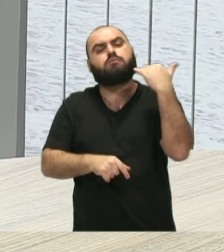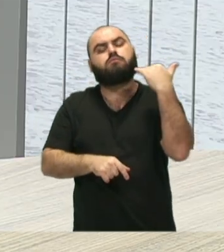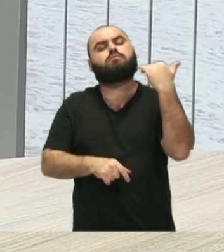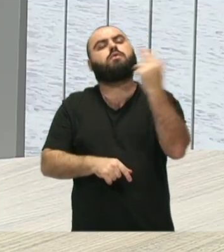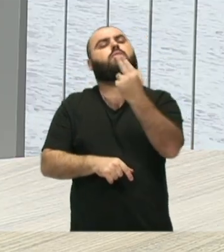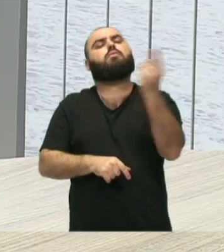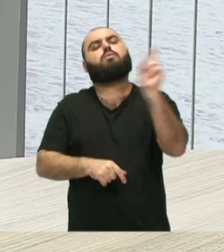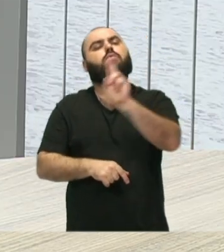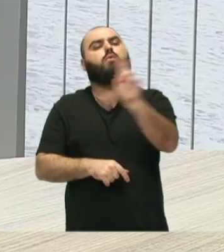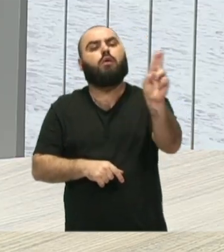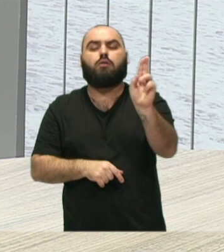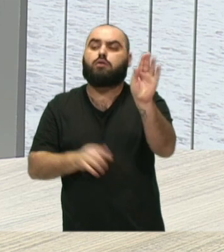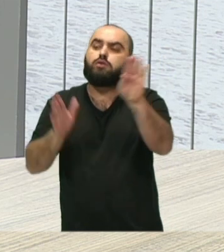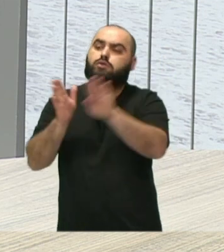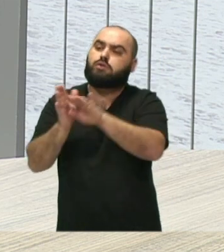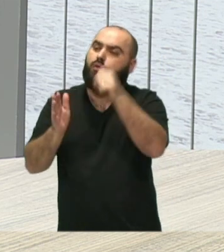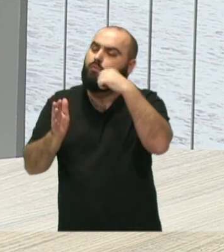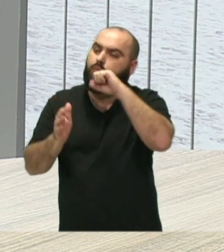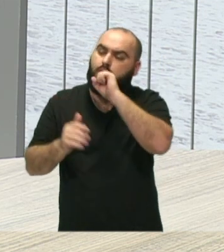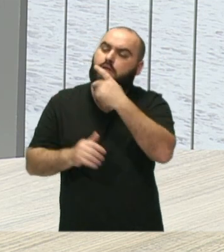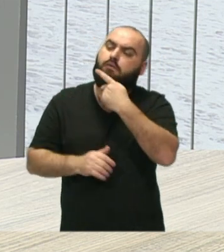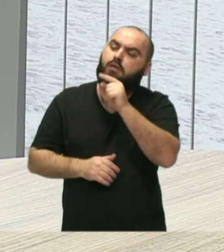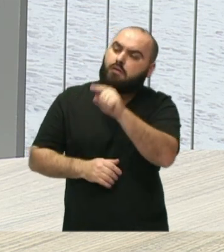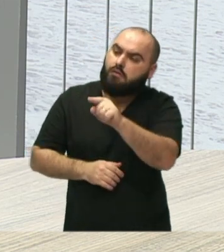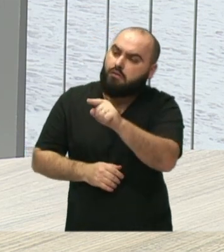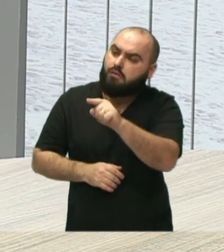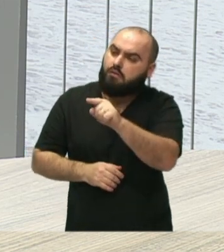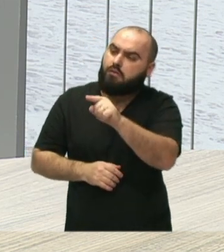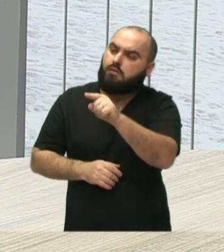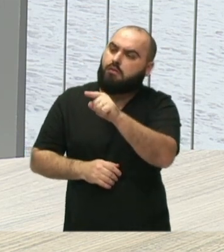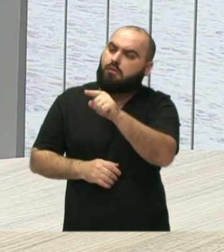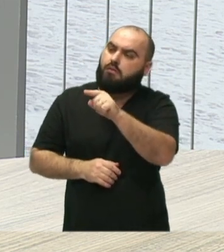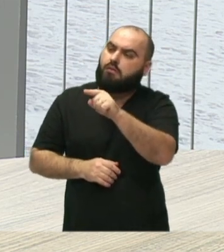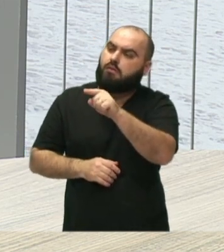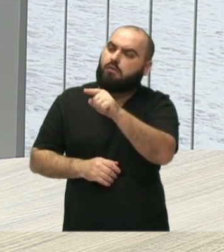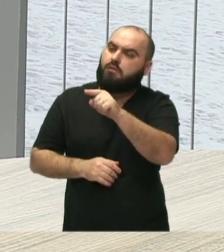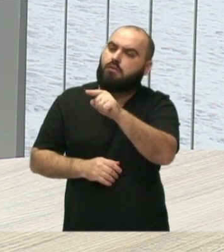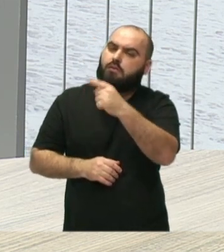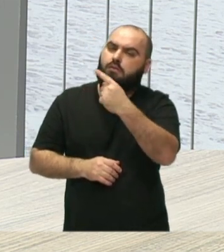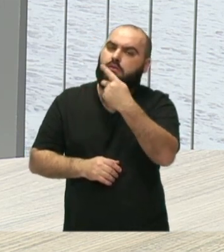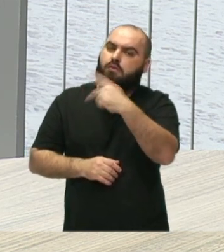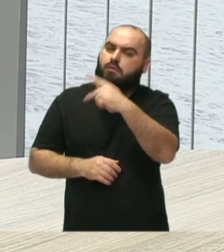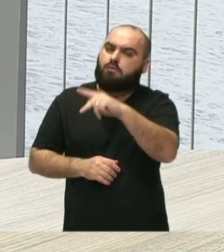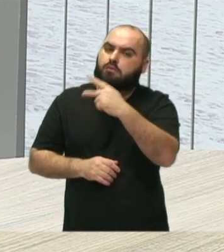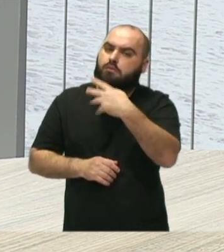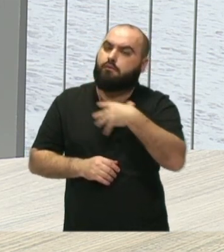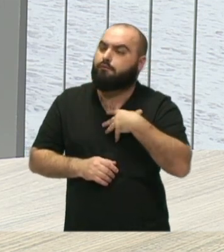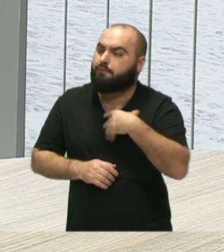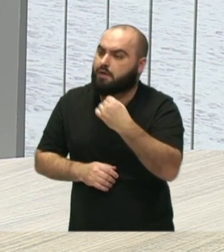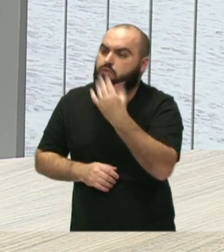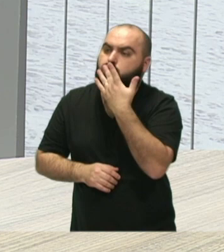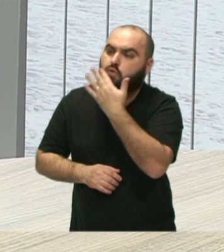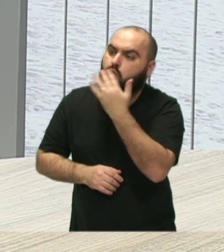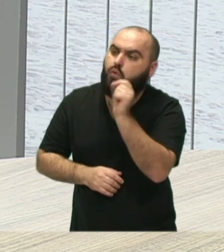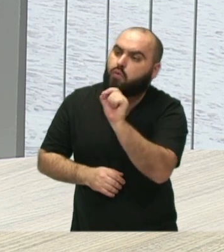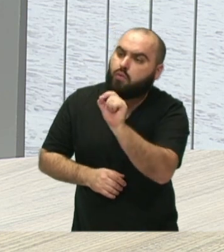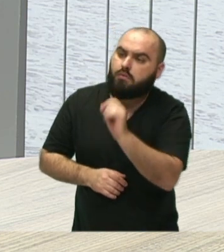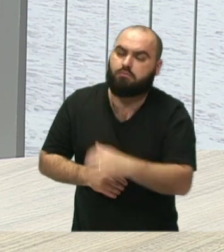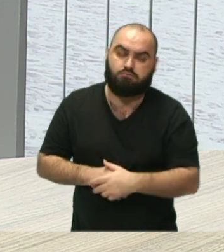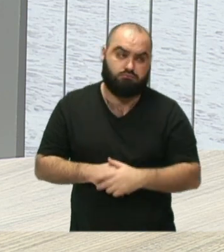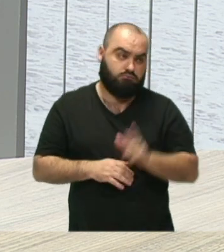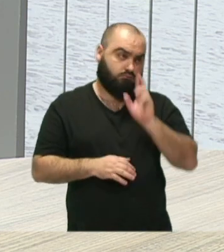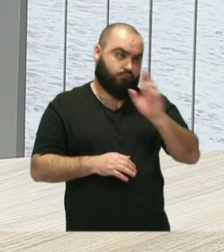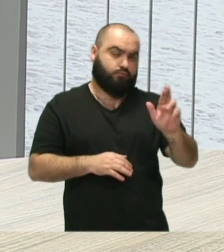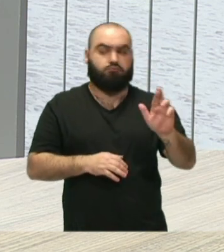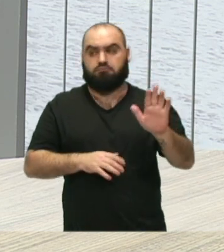quer. Eu chego para uma mãe e pergunto, como a senhora autodeclara a etnia ou a cor do seu filho? E ela vai responder. Pode ser que eu